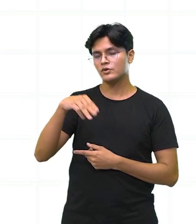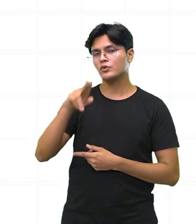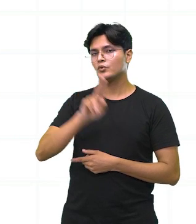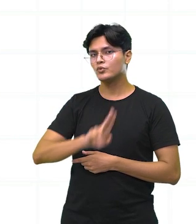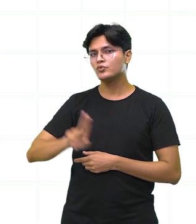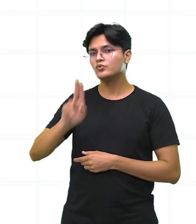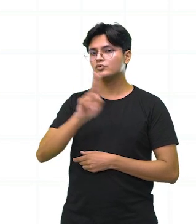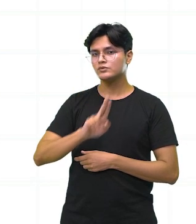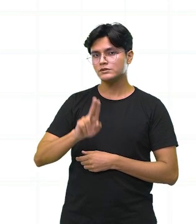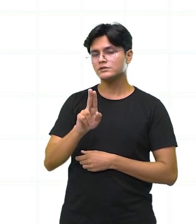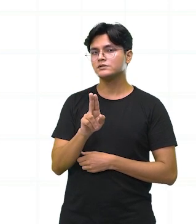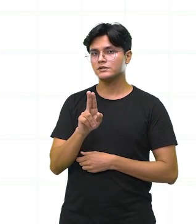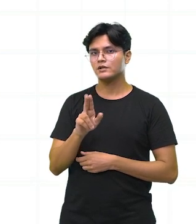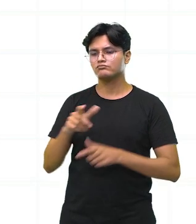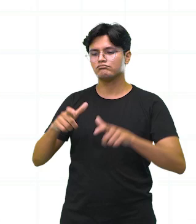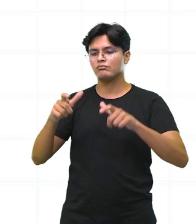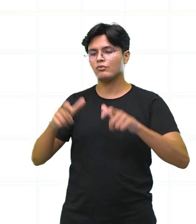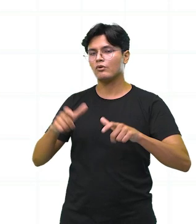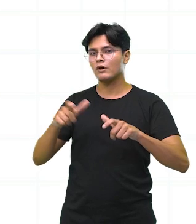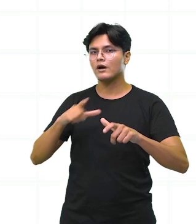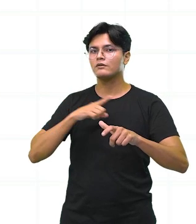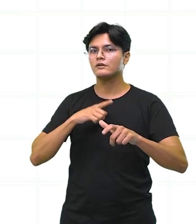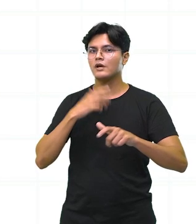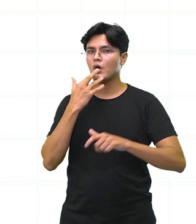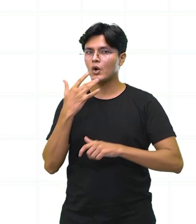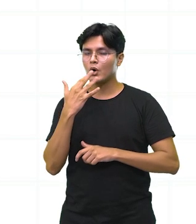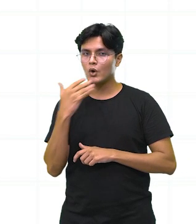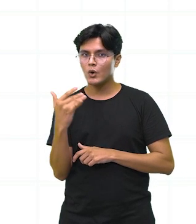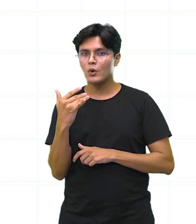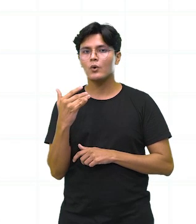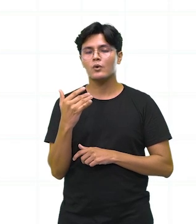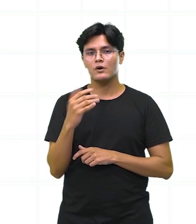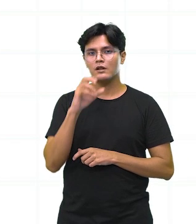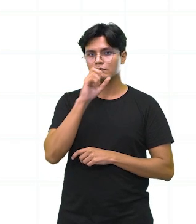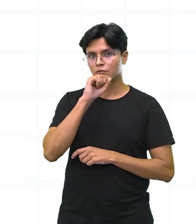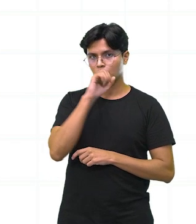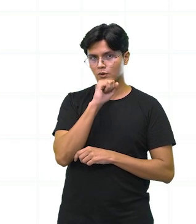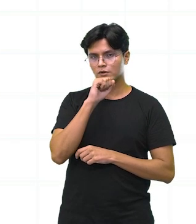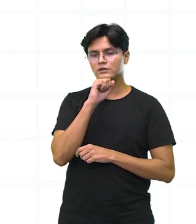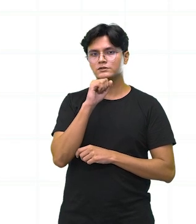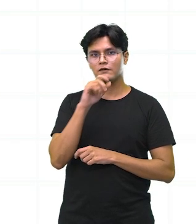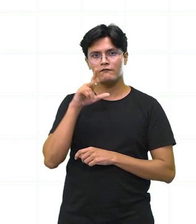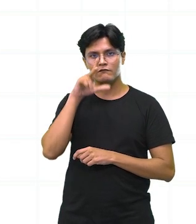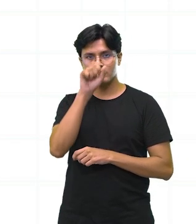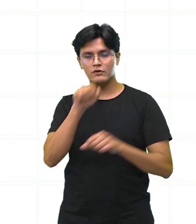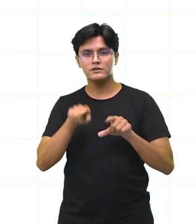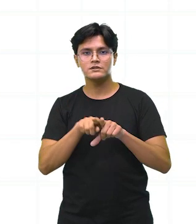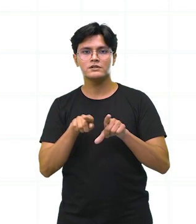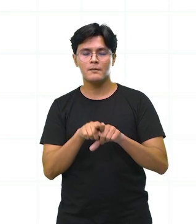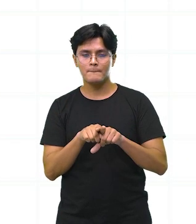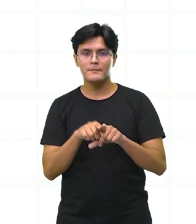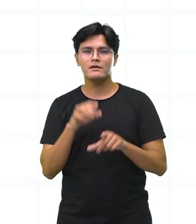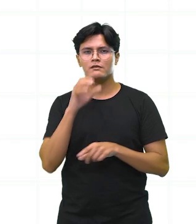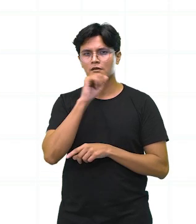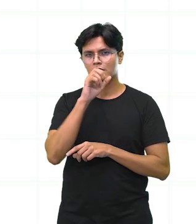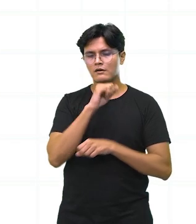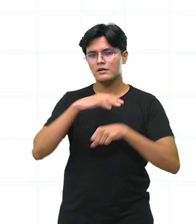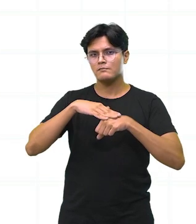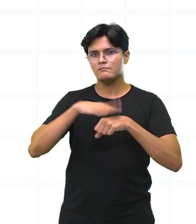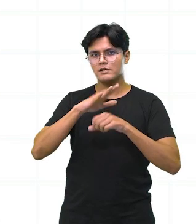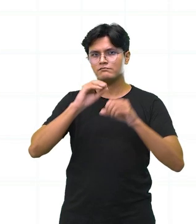onde tem o laranja aqui bem forte ó 75% aqui no laranjinha mais claro de 50 a